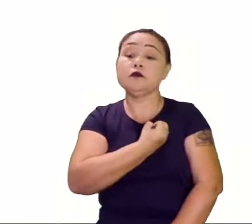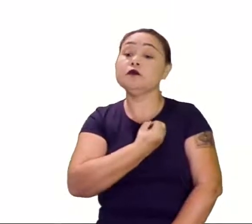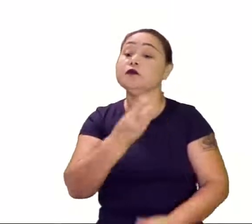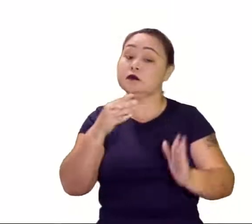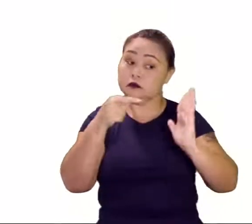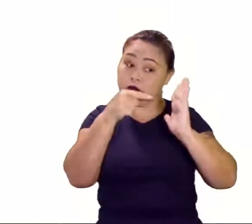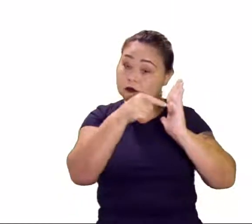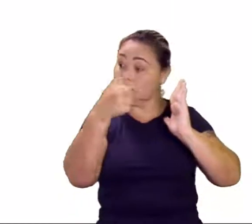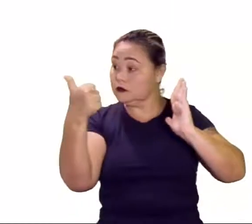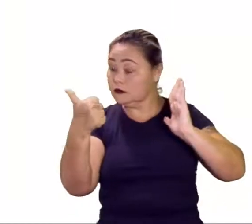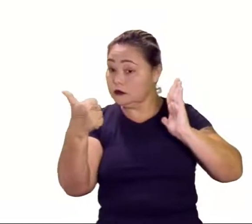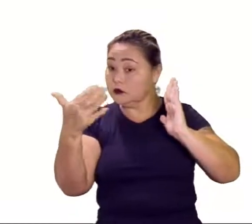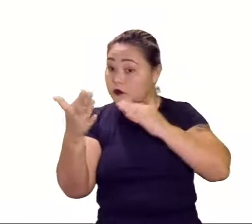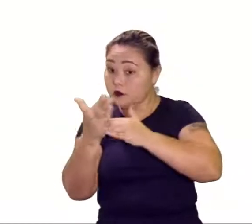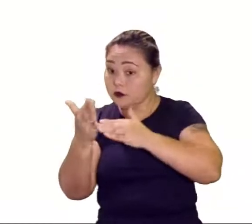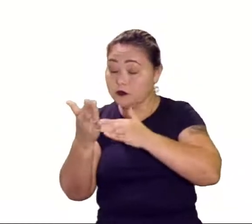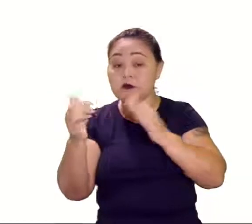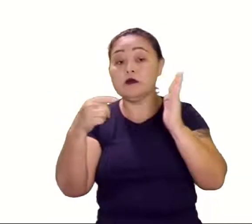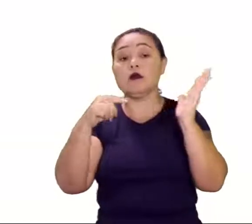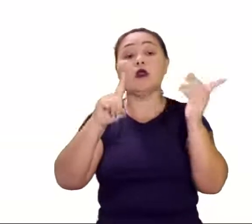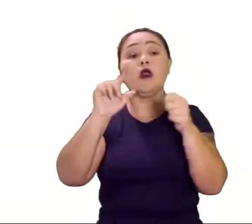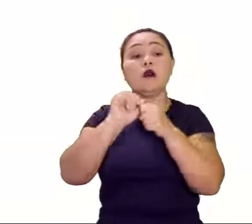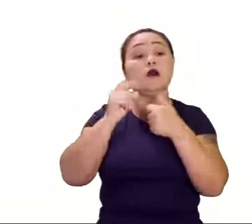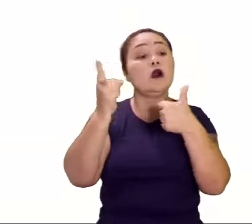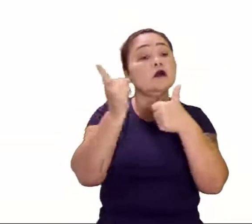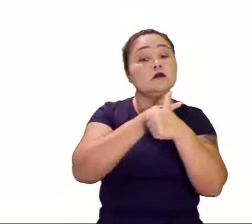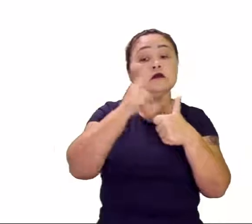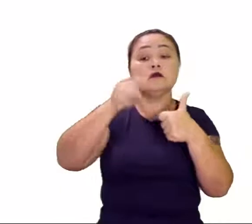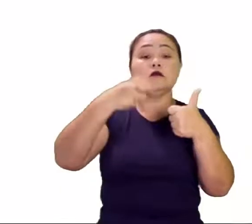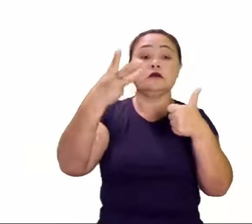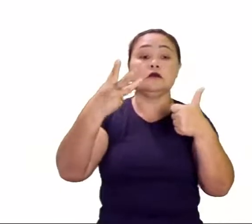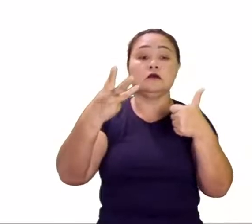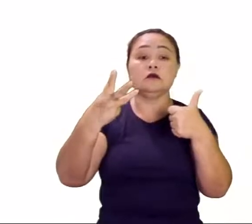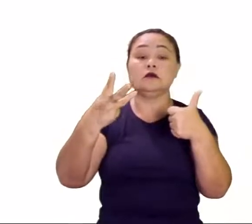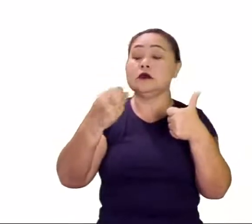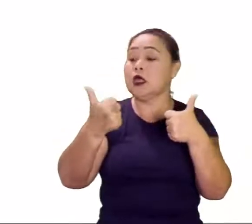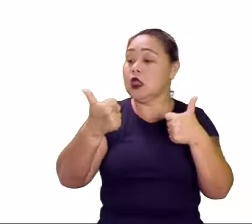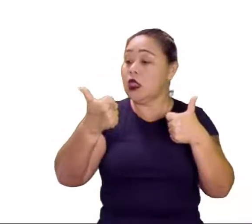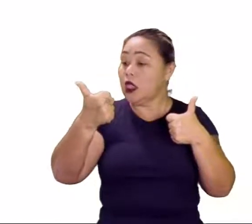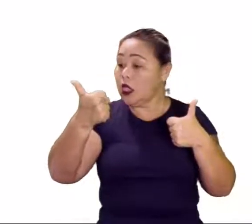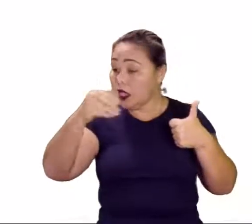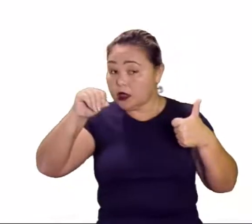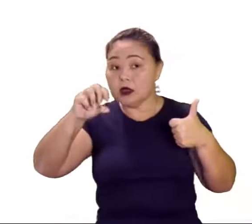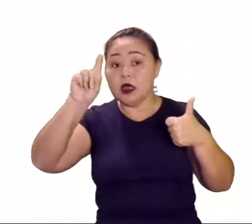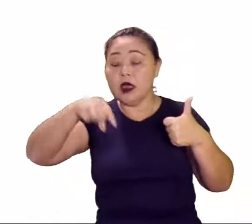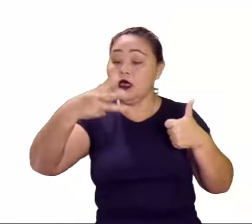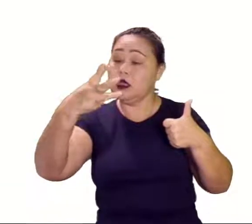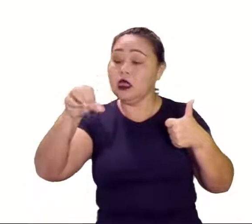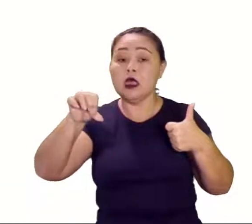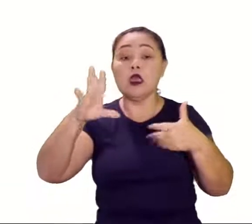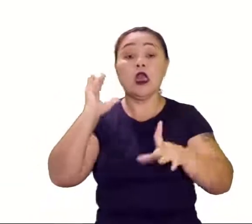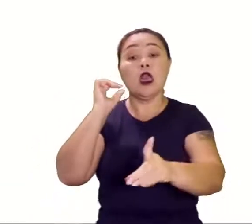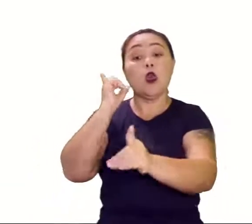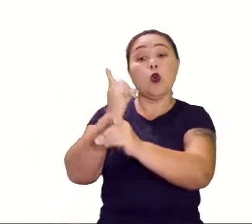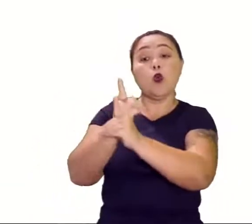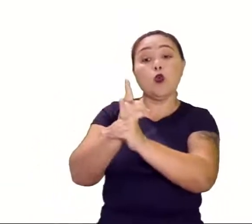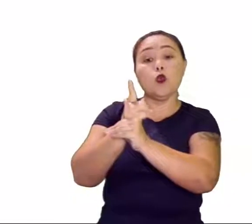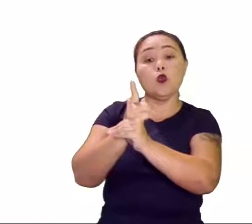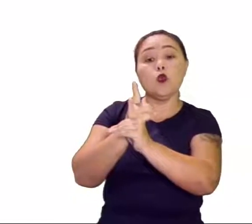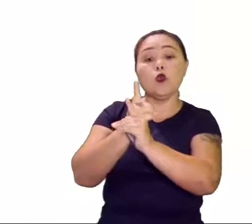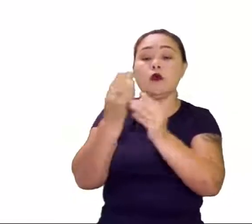com os extremos. Sabendo em que o primeiro termo é 3 e o 10º termo é 39, determine